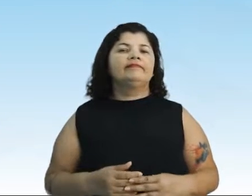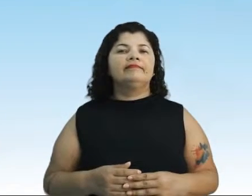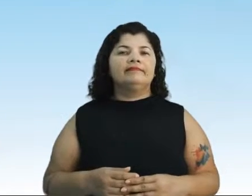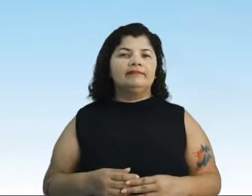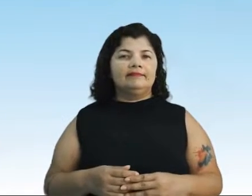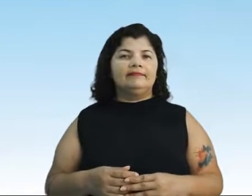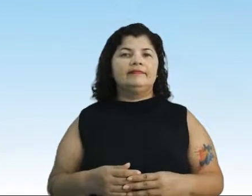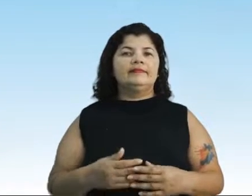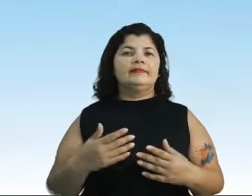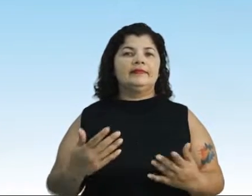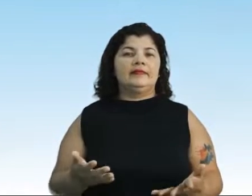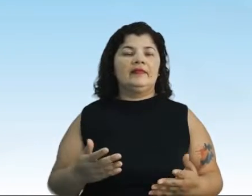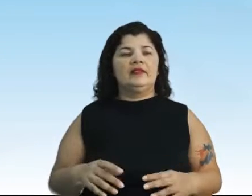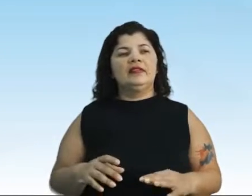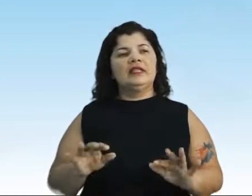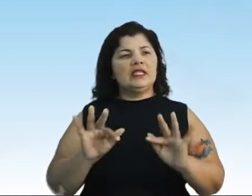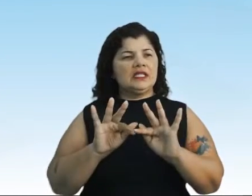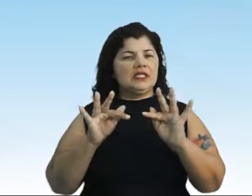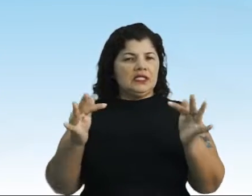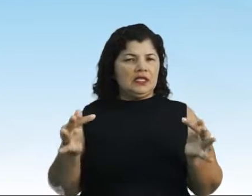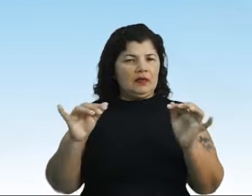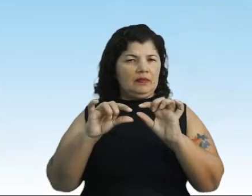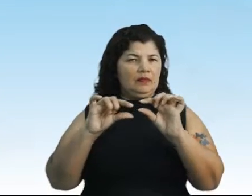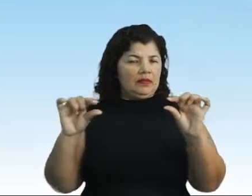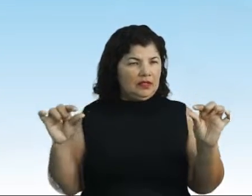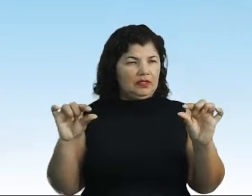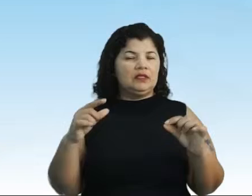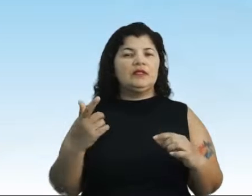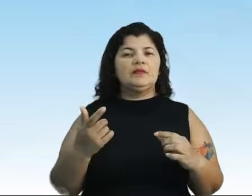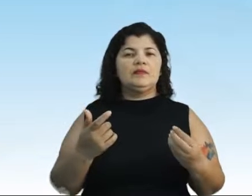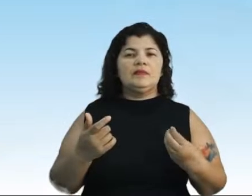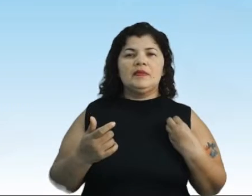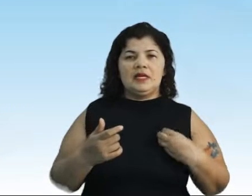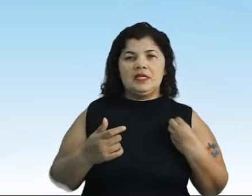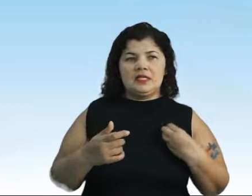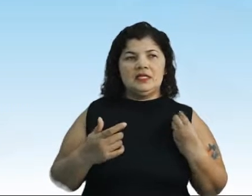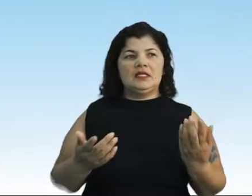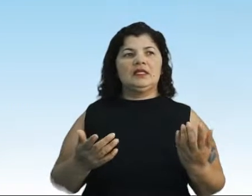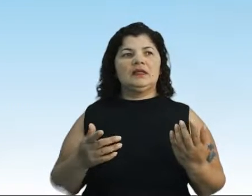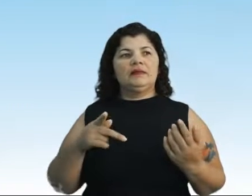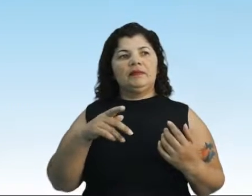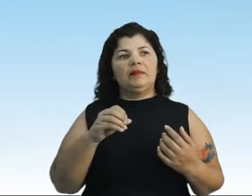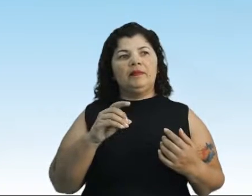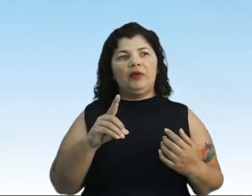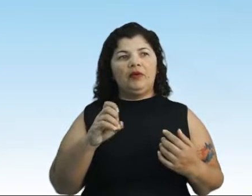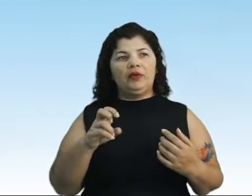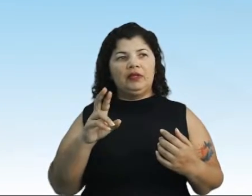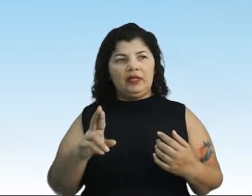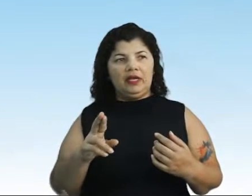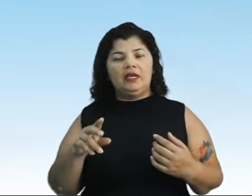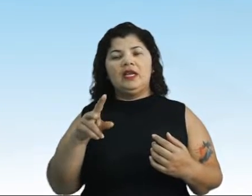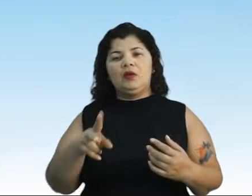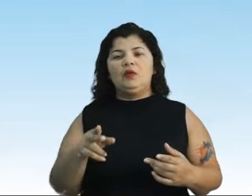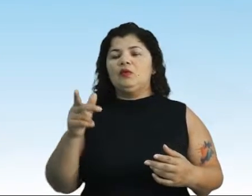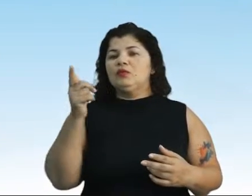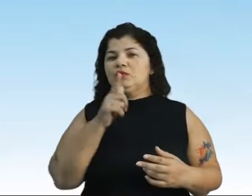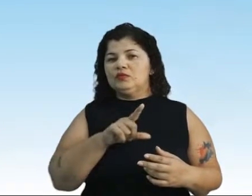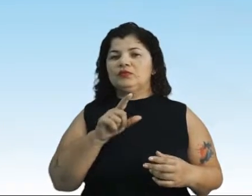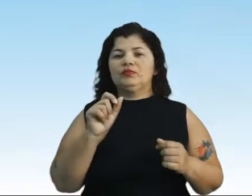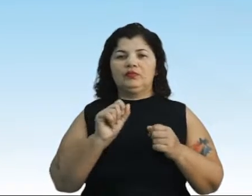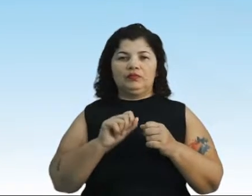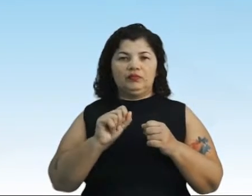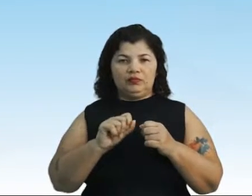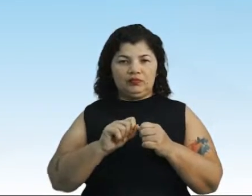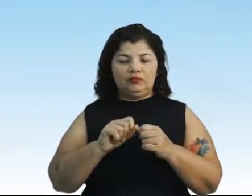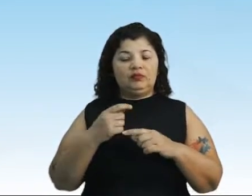Então, para as sentenças mais simples, do present, no can, que é poder, no sentido de eu conseguir fazer, porque